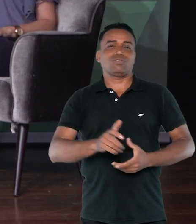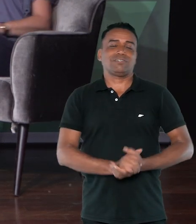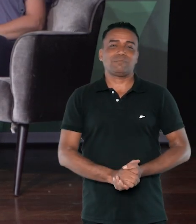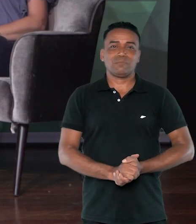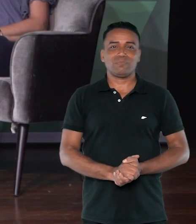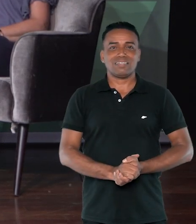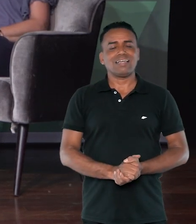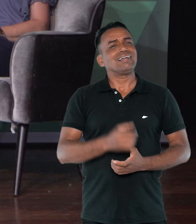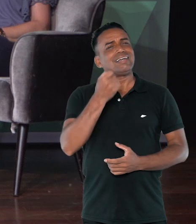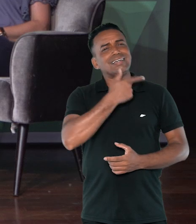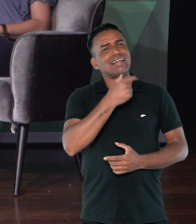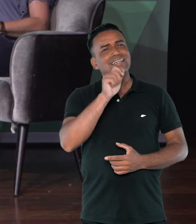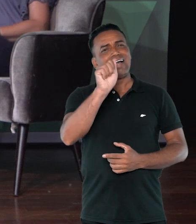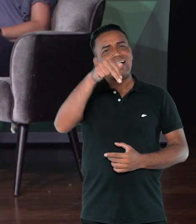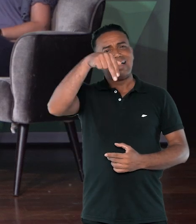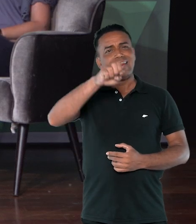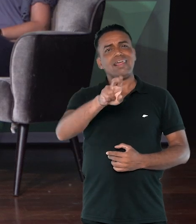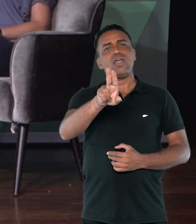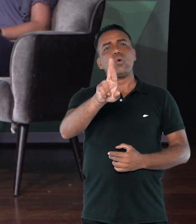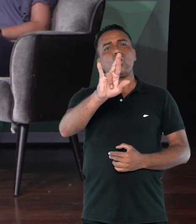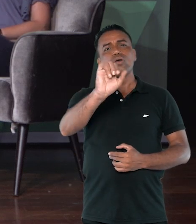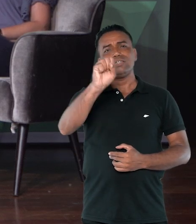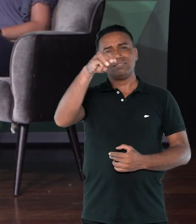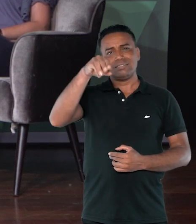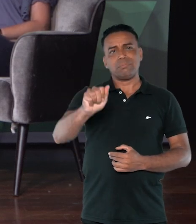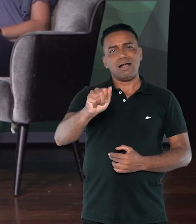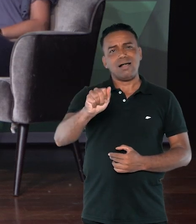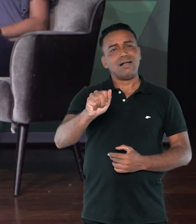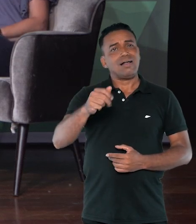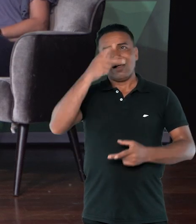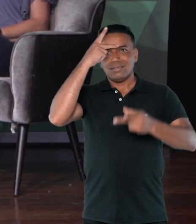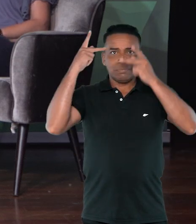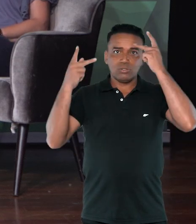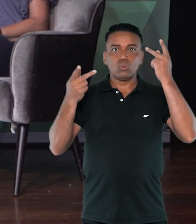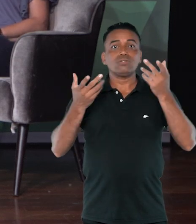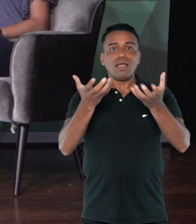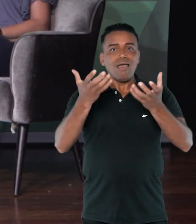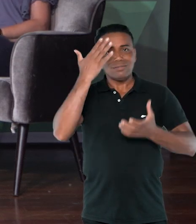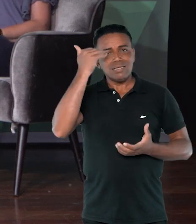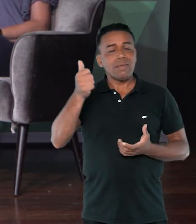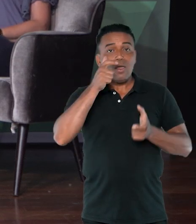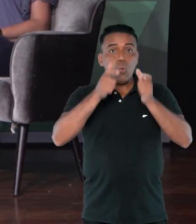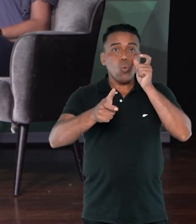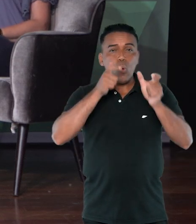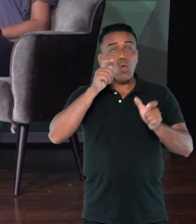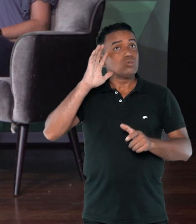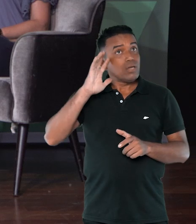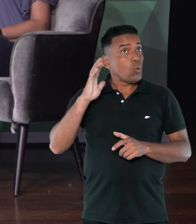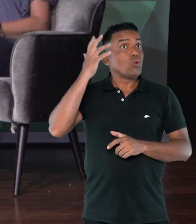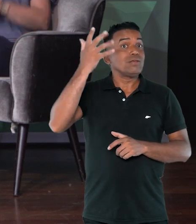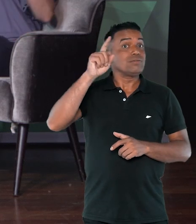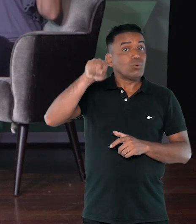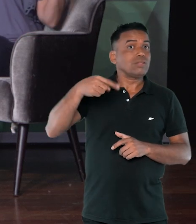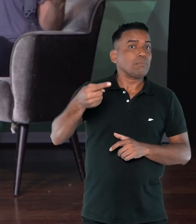segredo de psicólogo, né? Mas é um caso de um casal que começou a namorar muito cedo